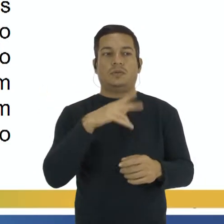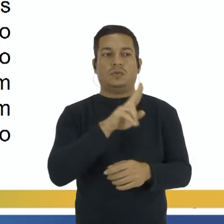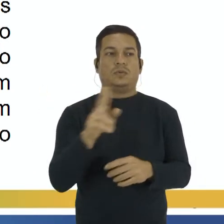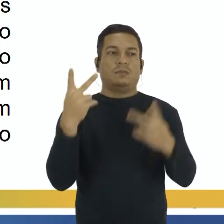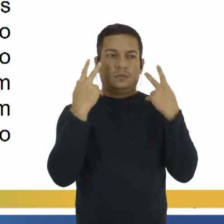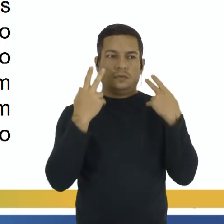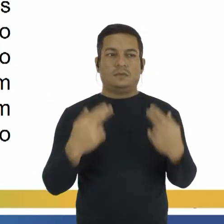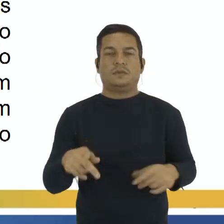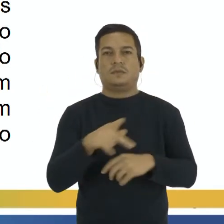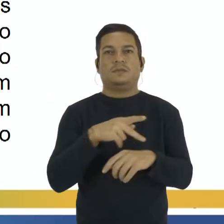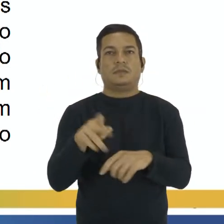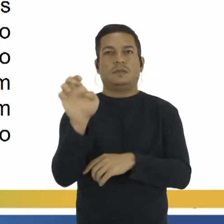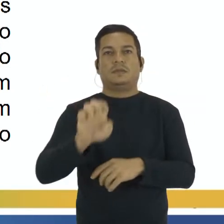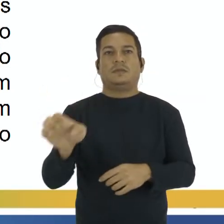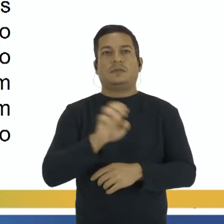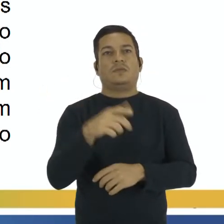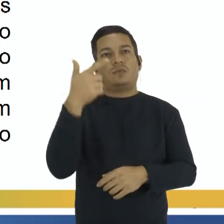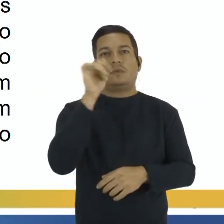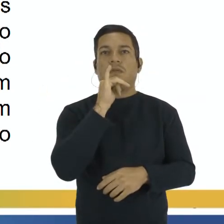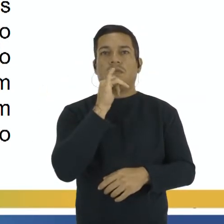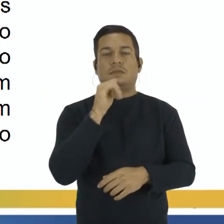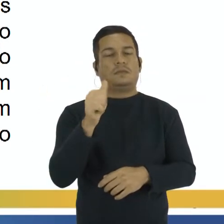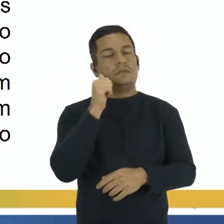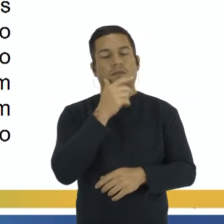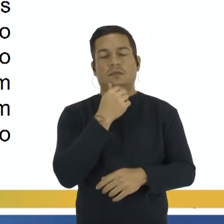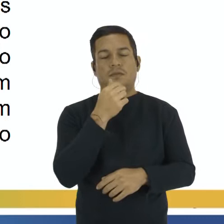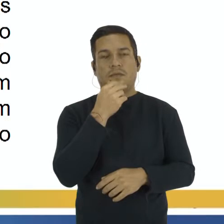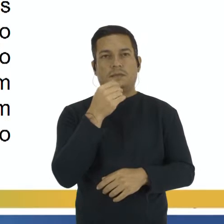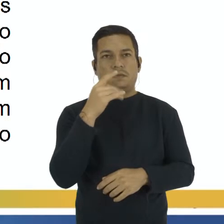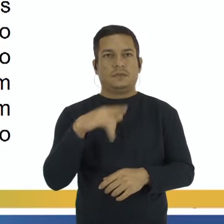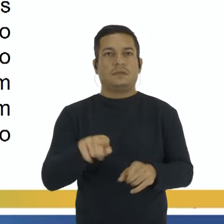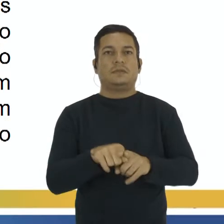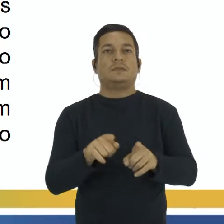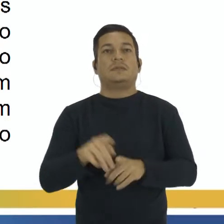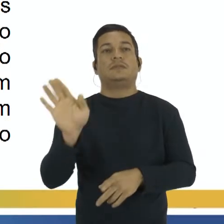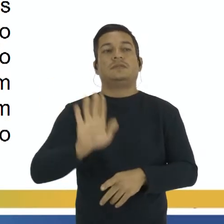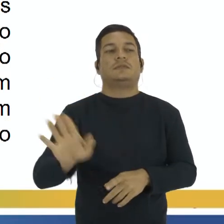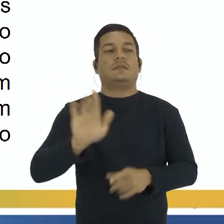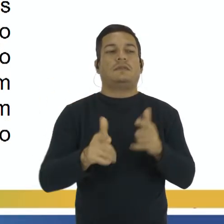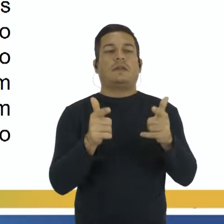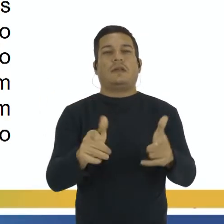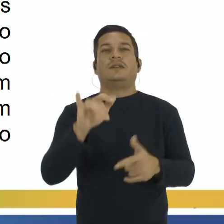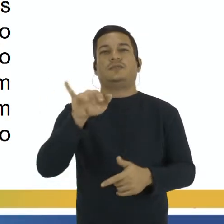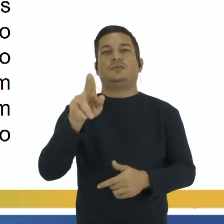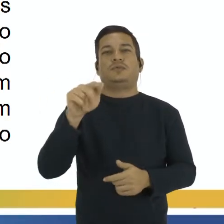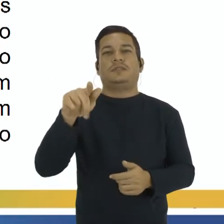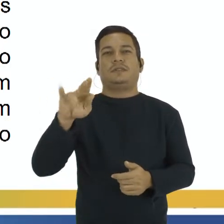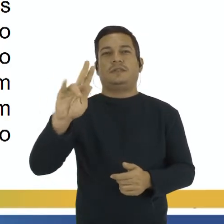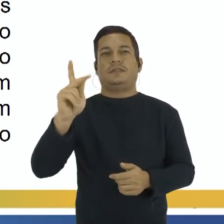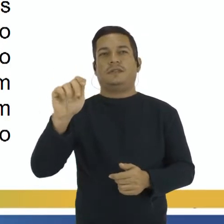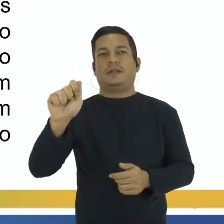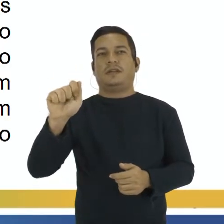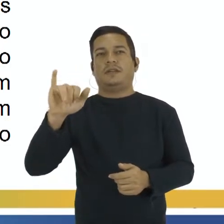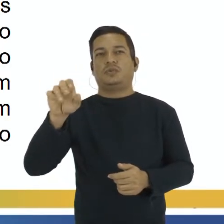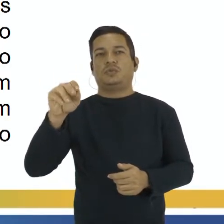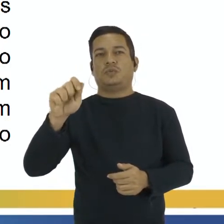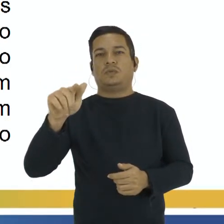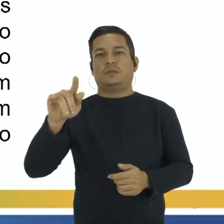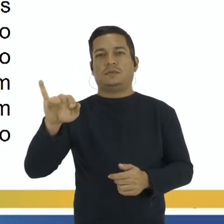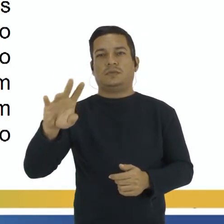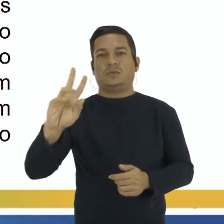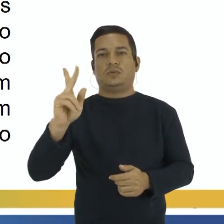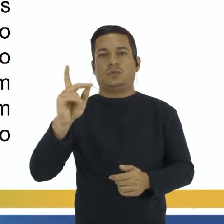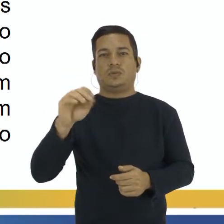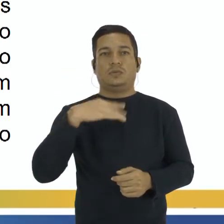europeu. Outro exemplo é o dos meninos, quando se tornam personagens, são em geral batizados de Juquinha e Joãozinho. Dessa forma, compreendemos